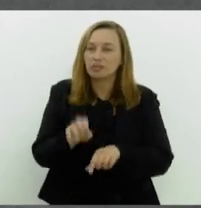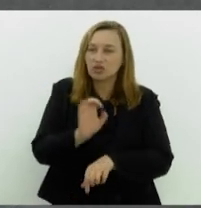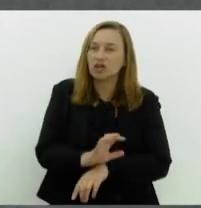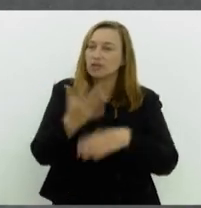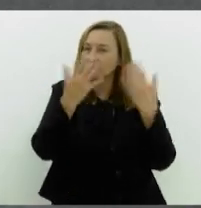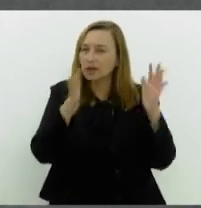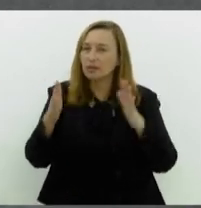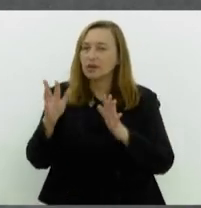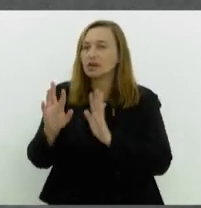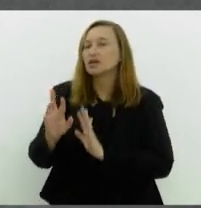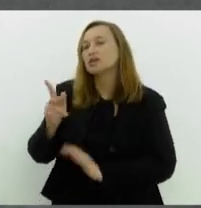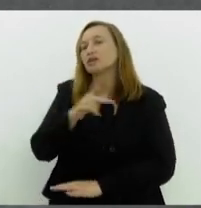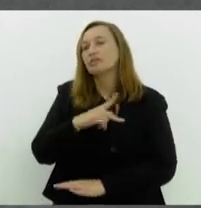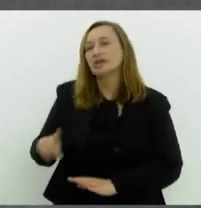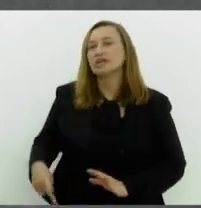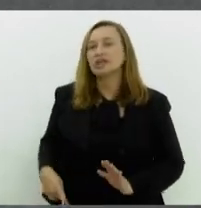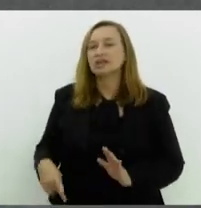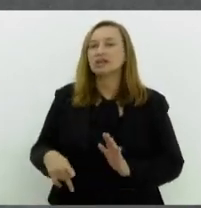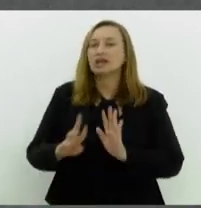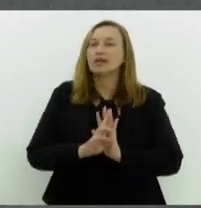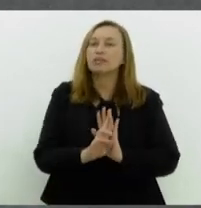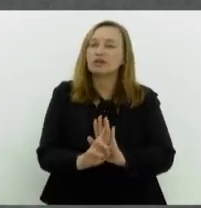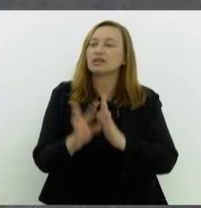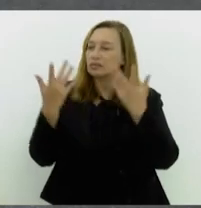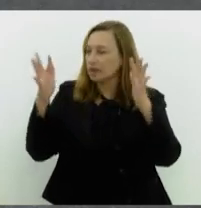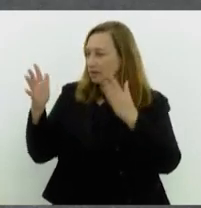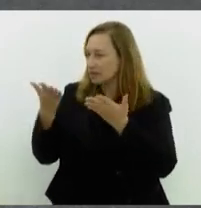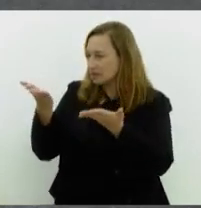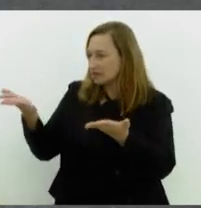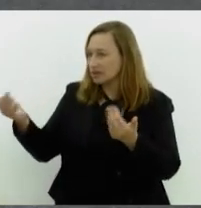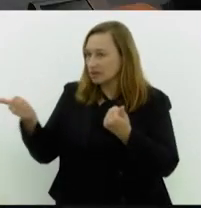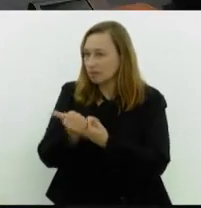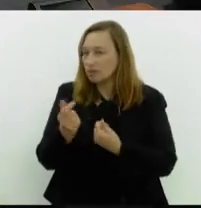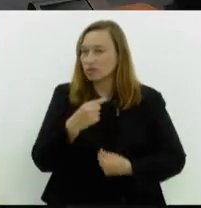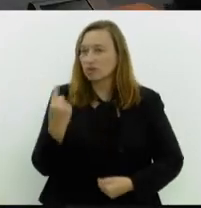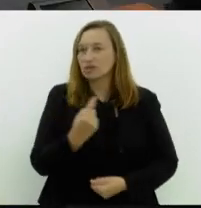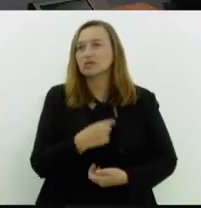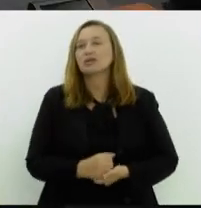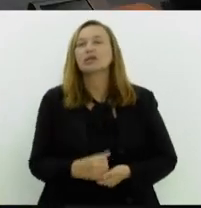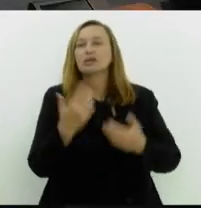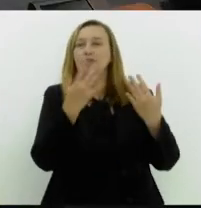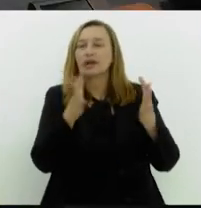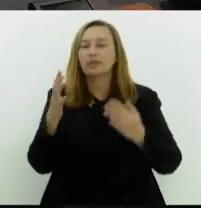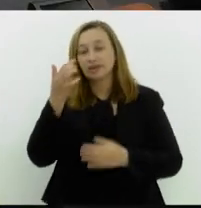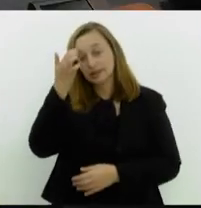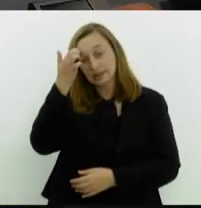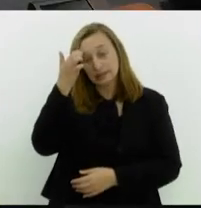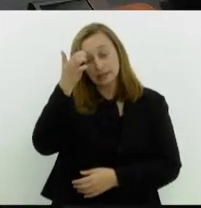Parabéns aos presidentes das representações, contem sempre conosco. Parabéns.